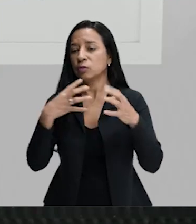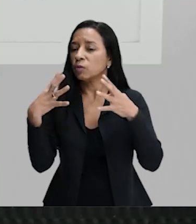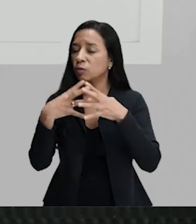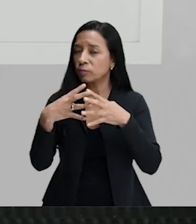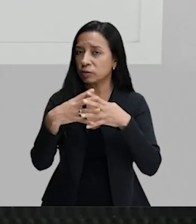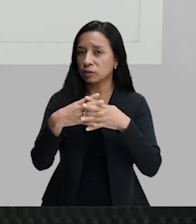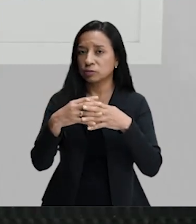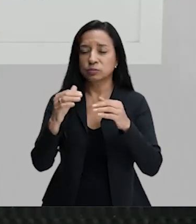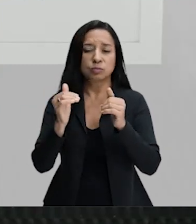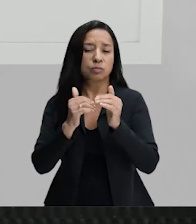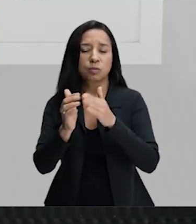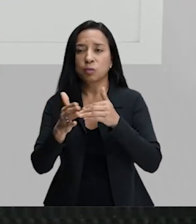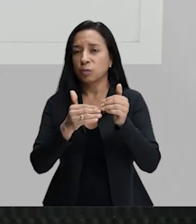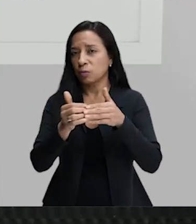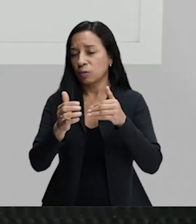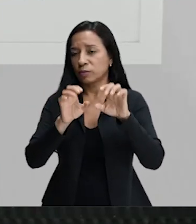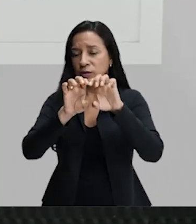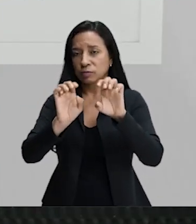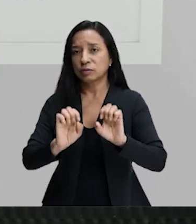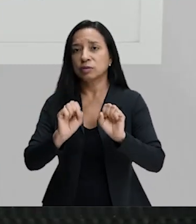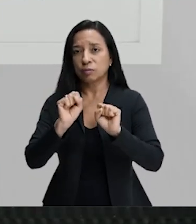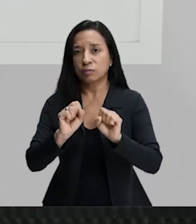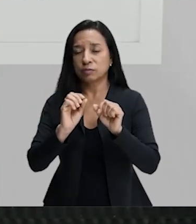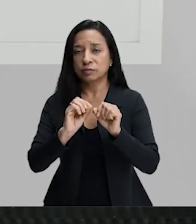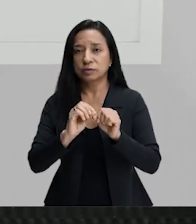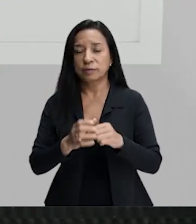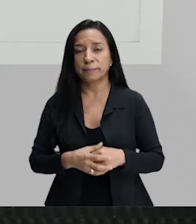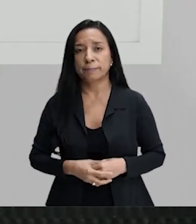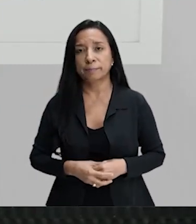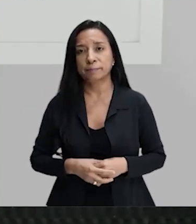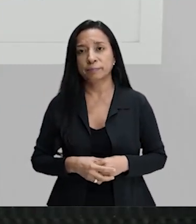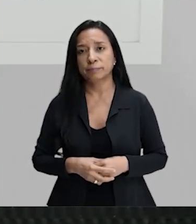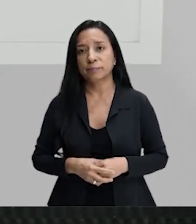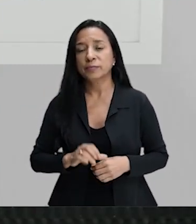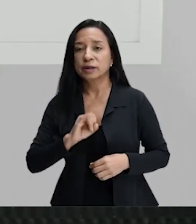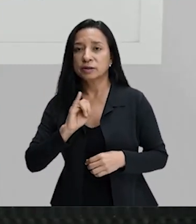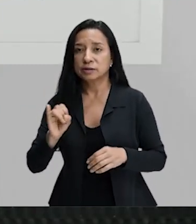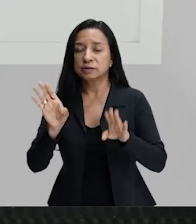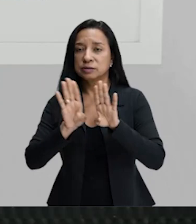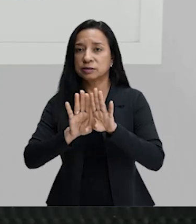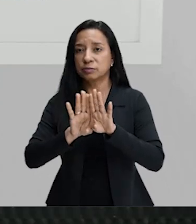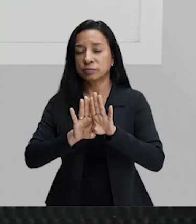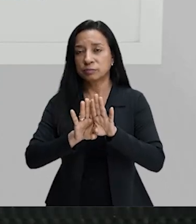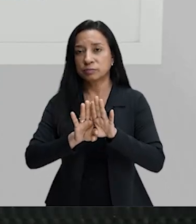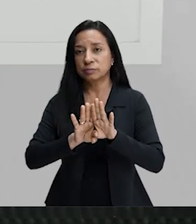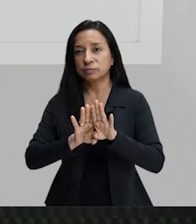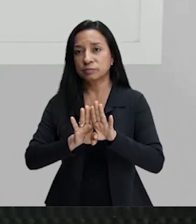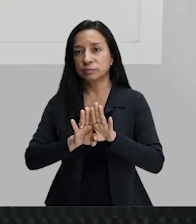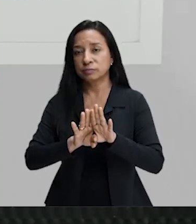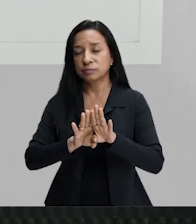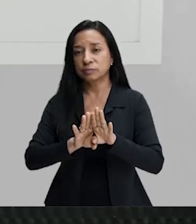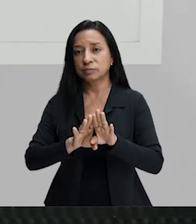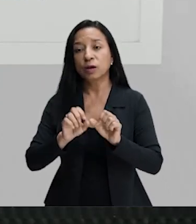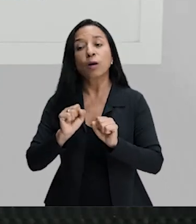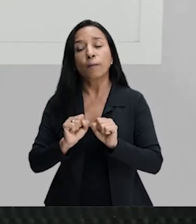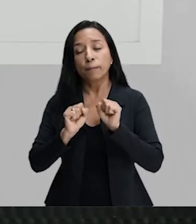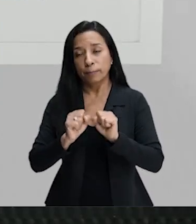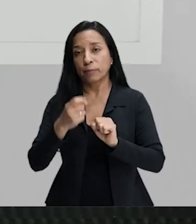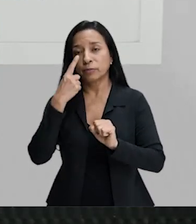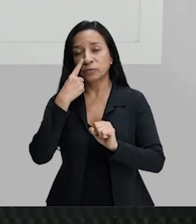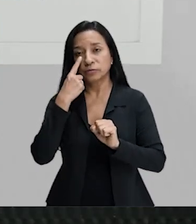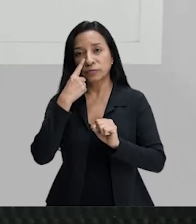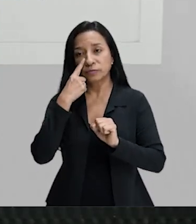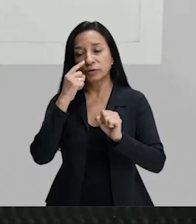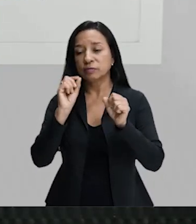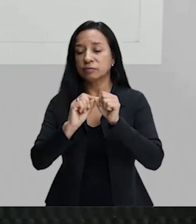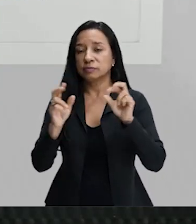qualquer equação você vai poder fazer isso aqui. Beleza? Pessoal, se você também, uma coisa que você pode analisar é fazer uma relação